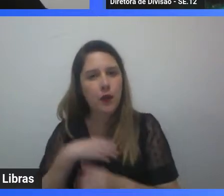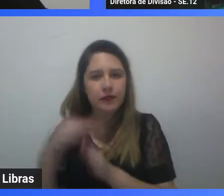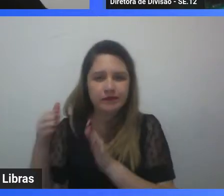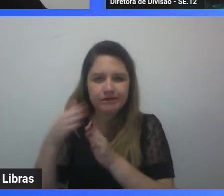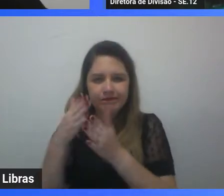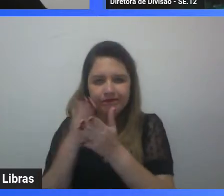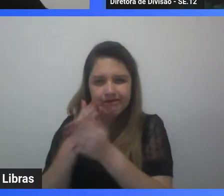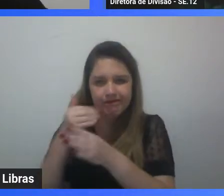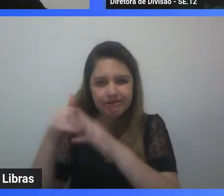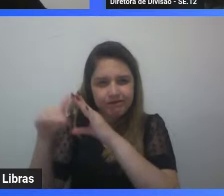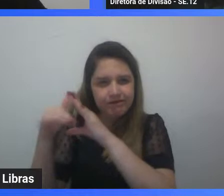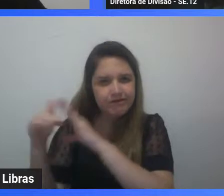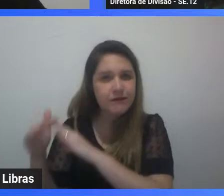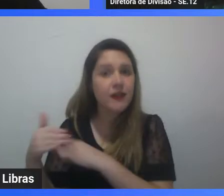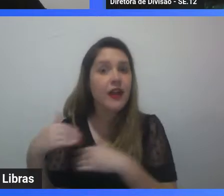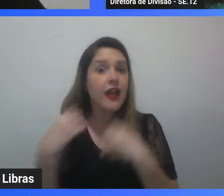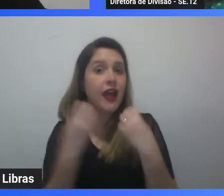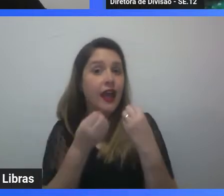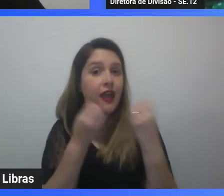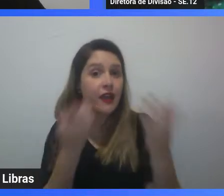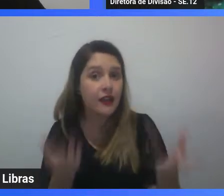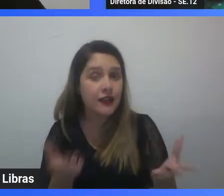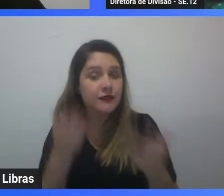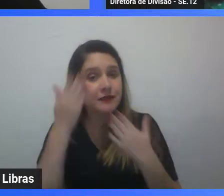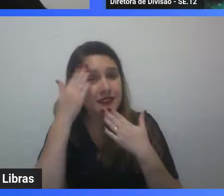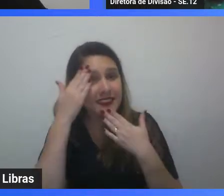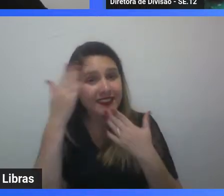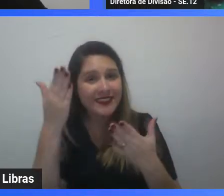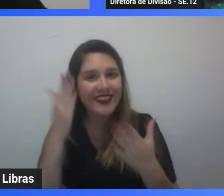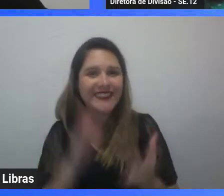depois. Então é isso, muito obrigada.